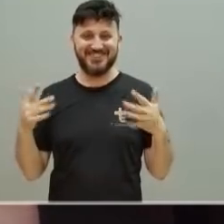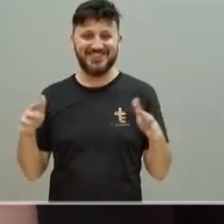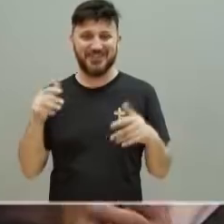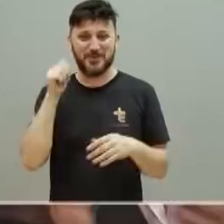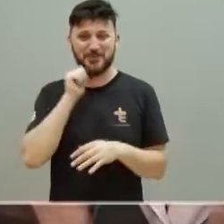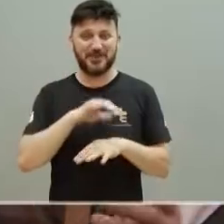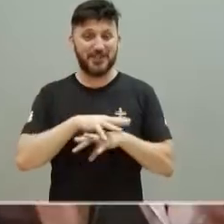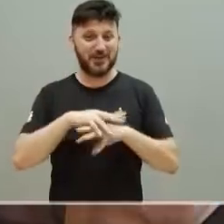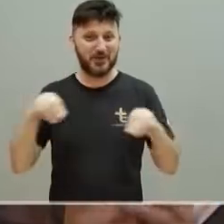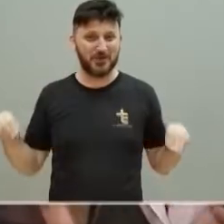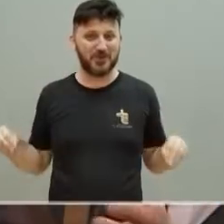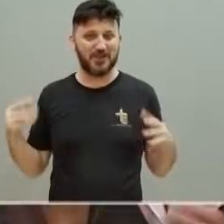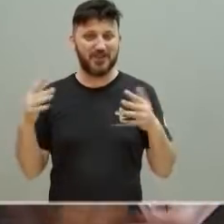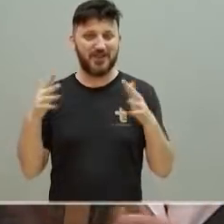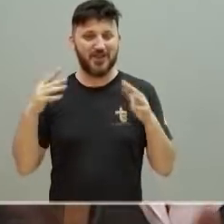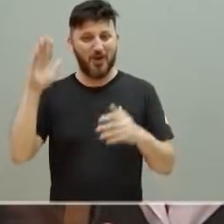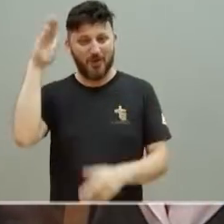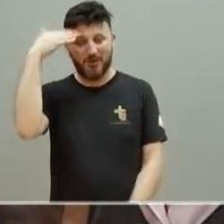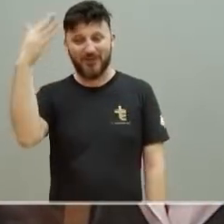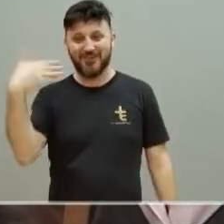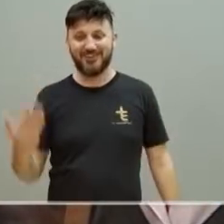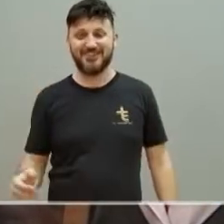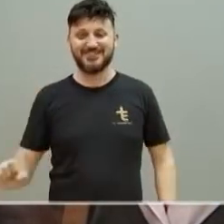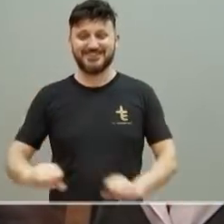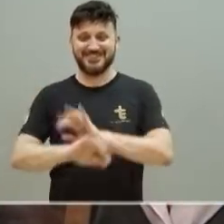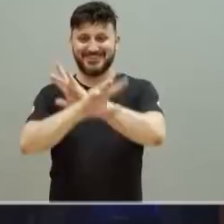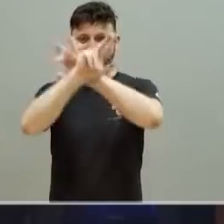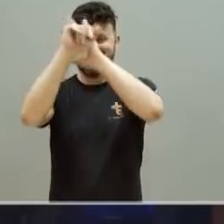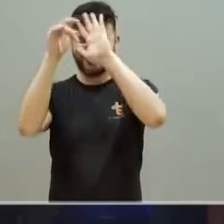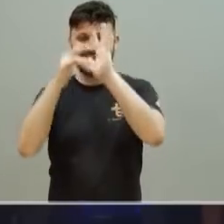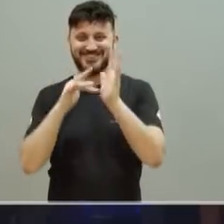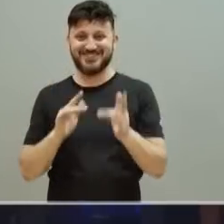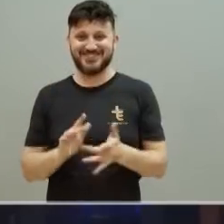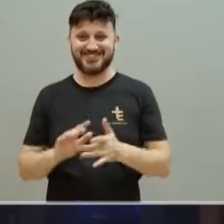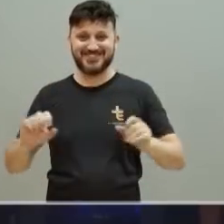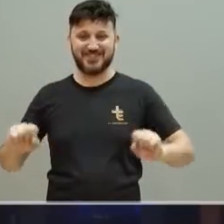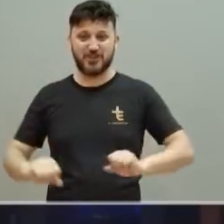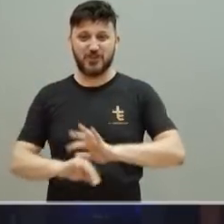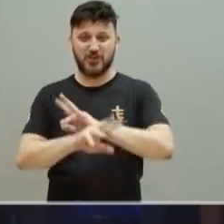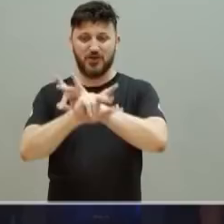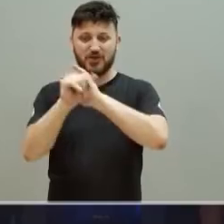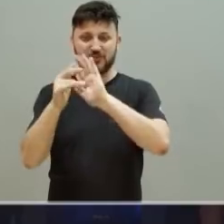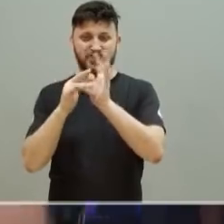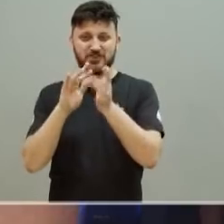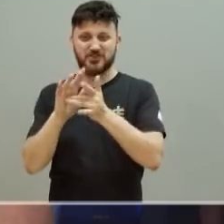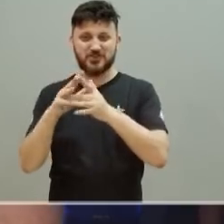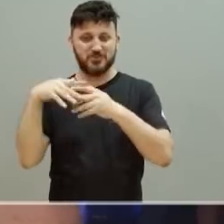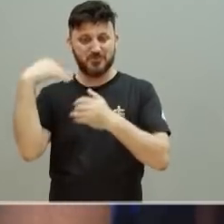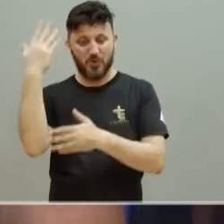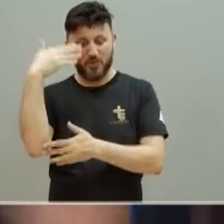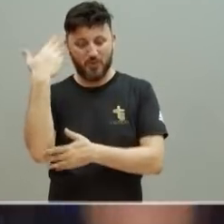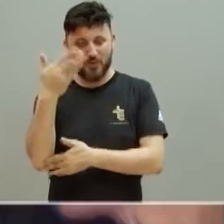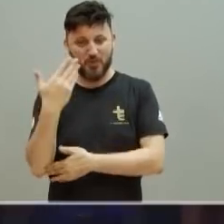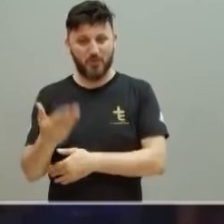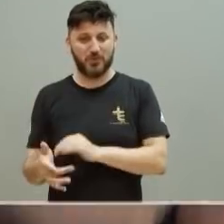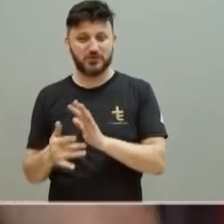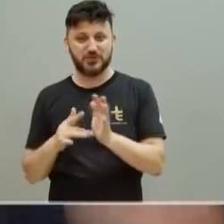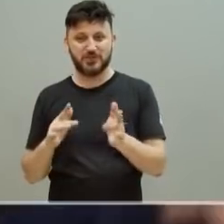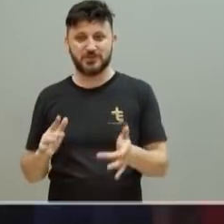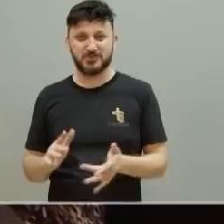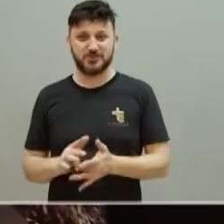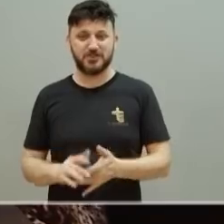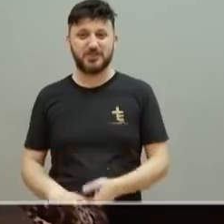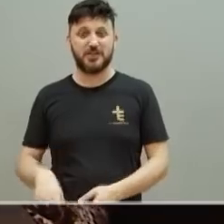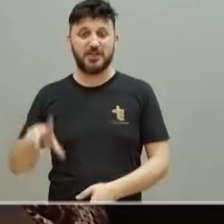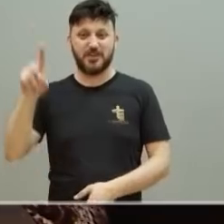Curada. Para honra e glória, para honra e glória, para honra e glória do nosso Senhor Jesus, o